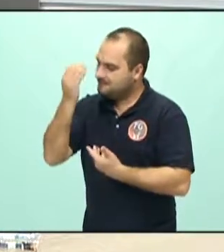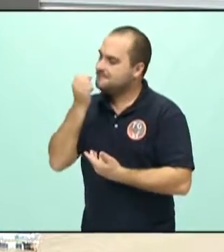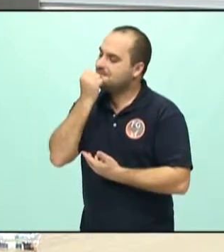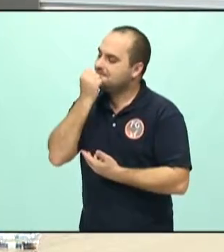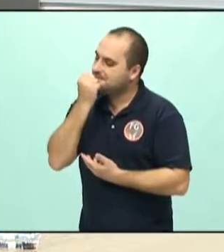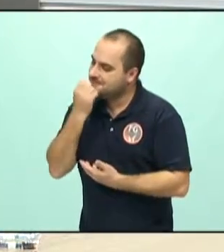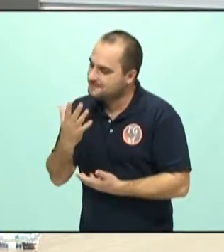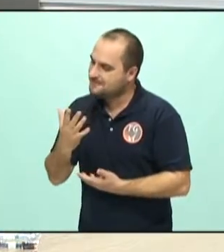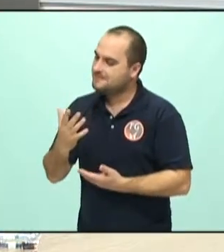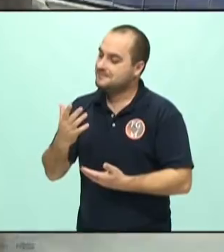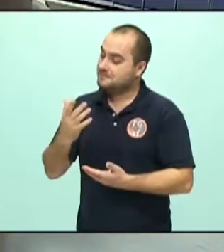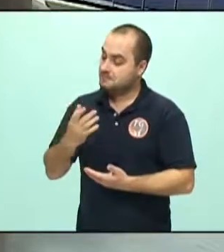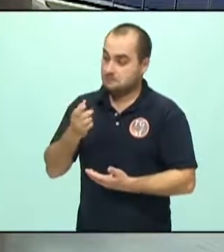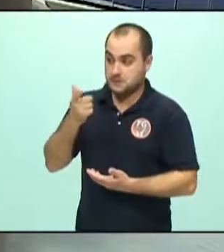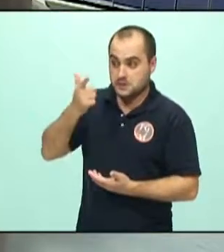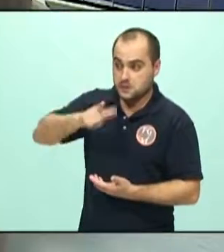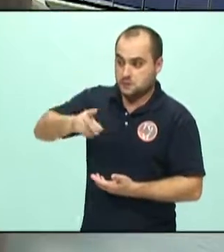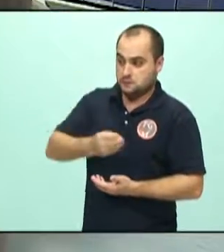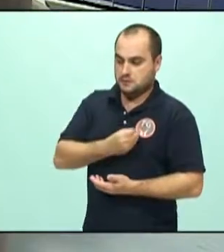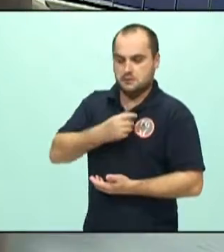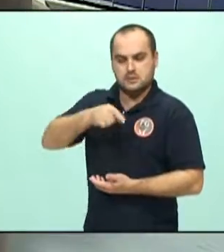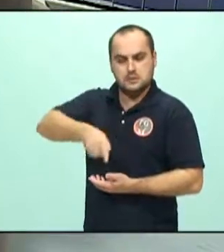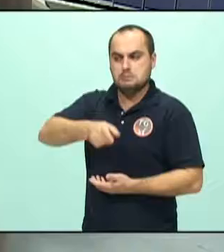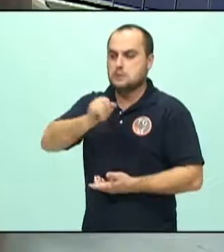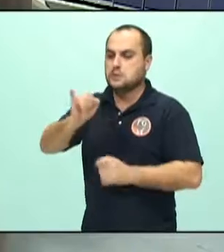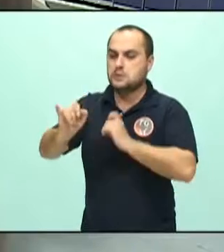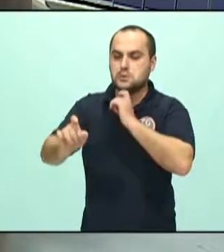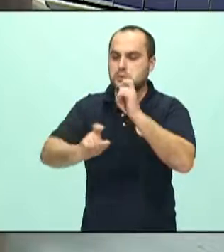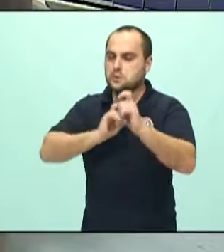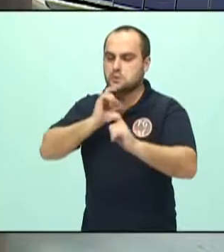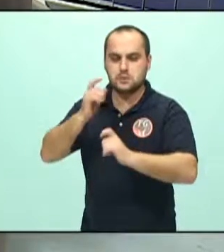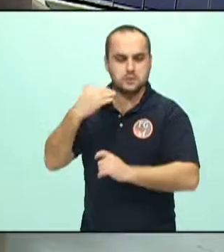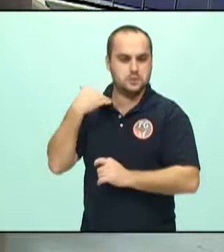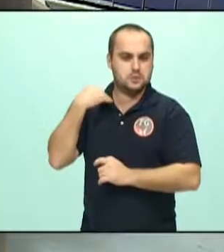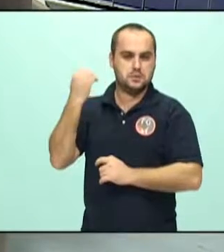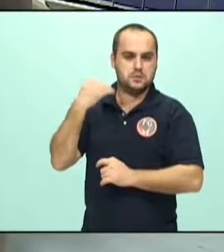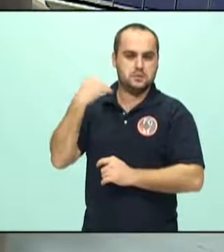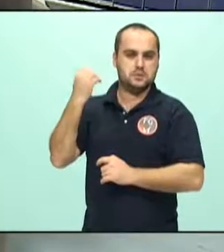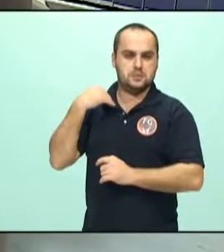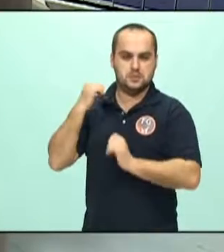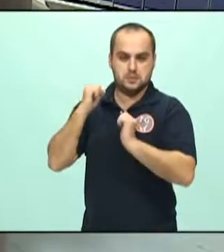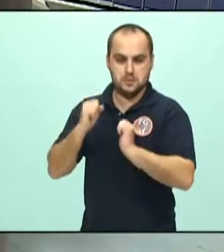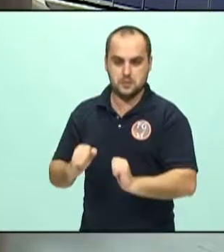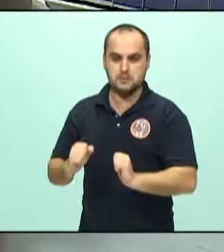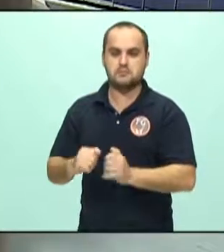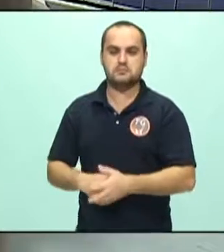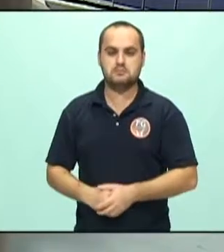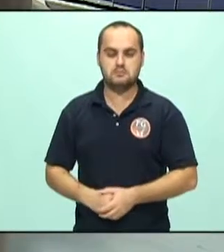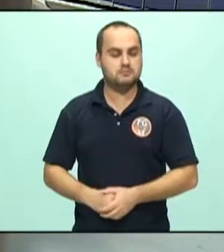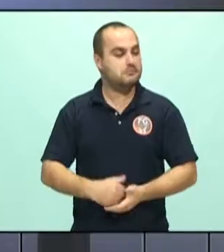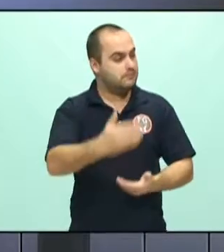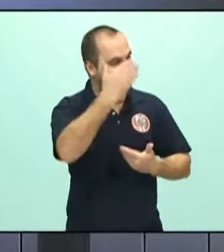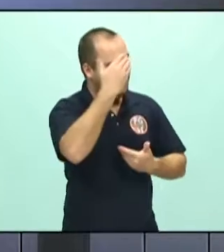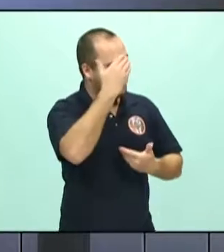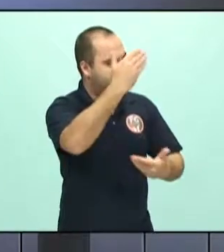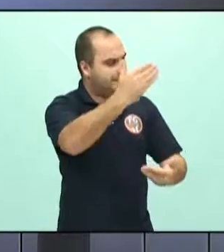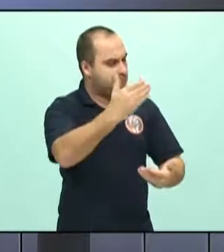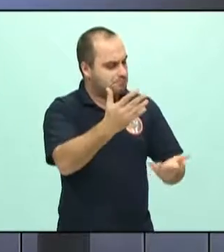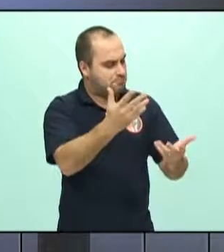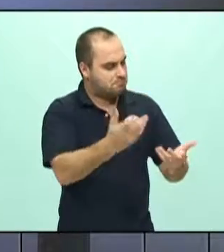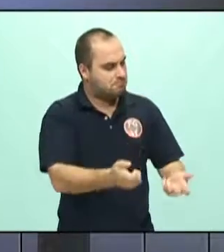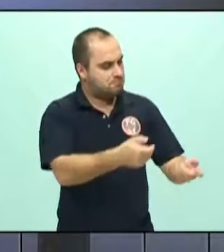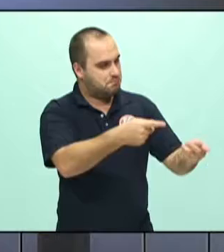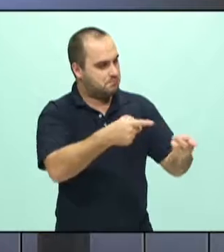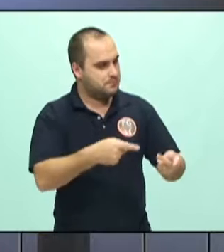nestas à disposição aí pra tirar algumas dúvidas obrigado por novamente ter aceitado o convite que é bom no dia 20 de outubro